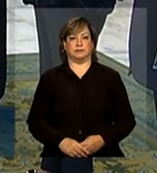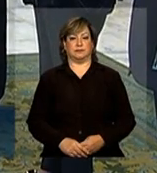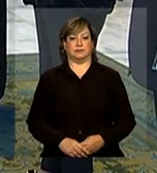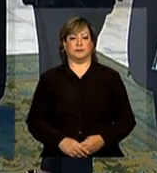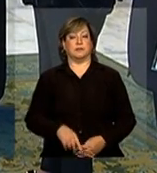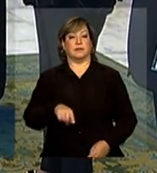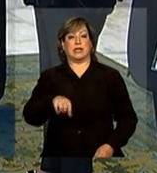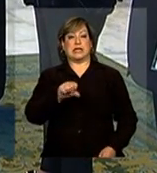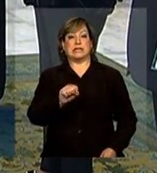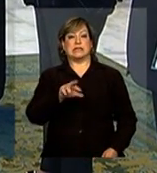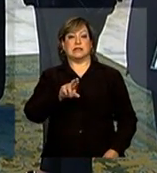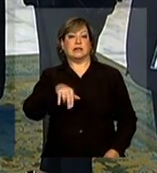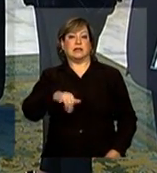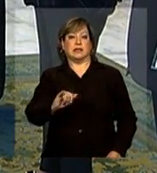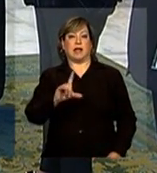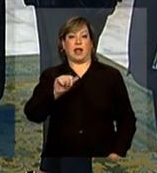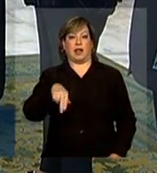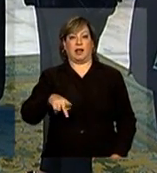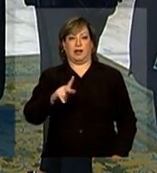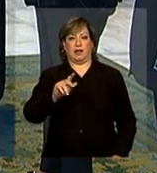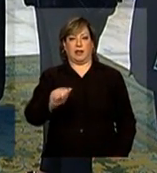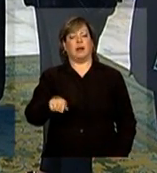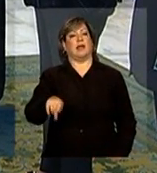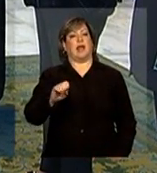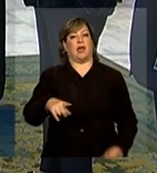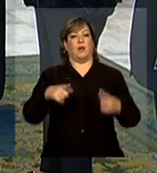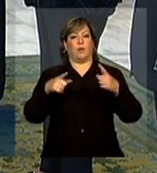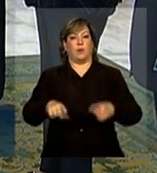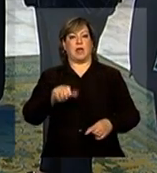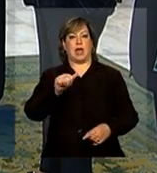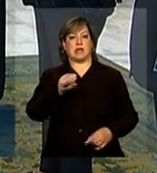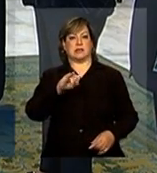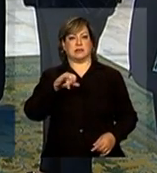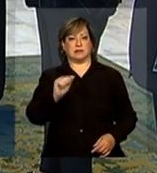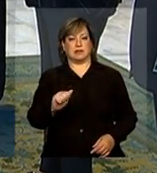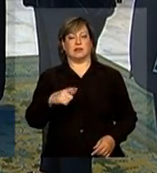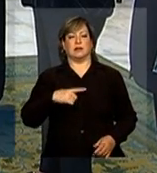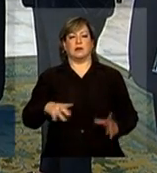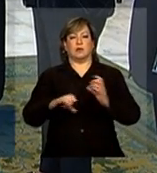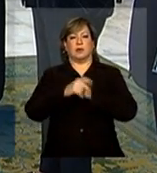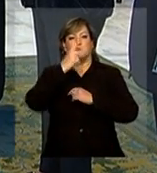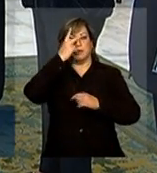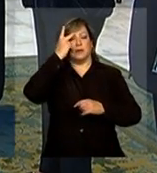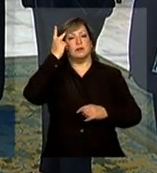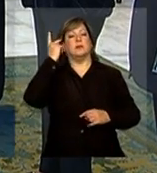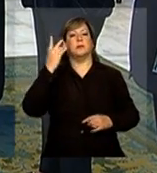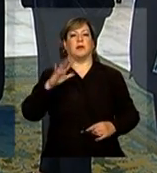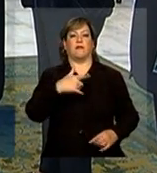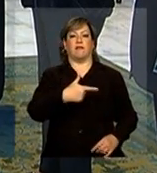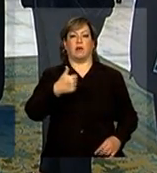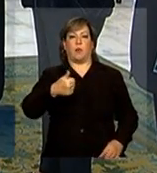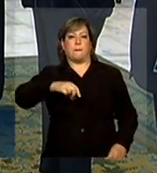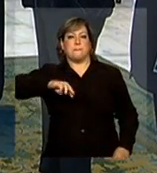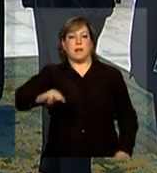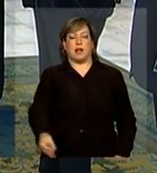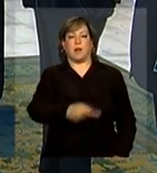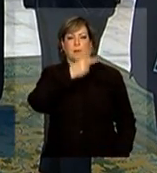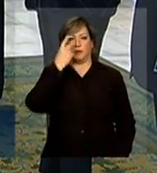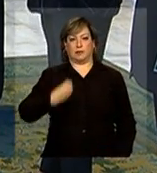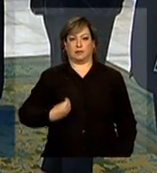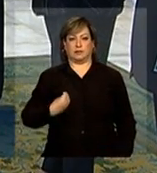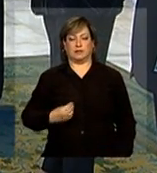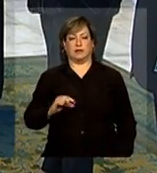O Sri Lanka é um país asiático com uma população de aproximadamente 21 milhões de habitantes.